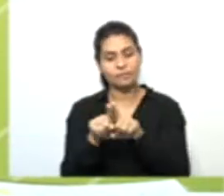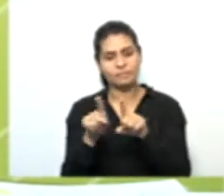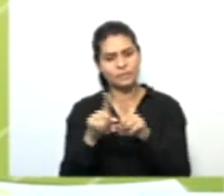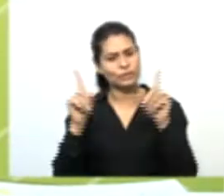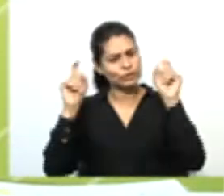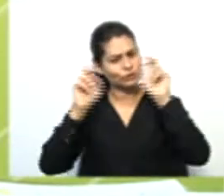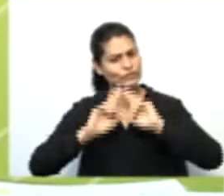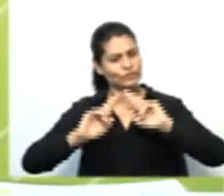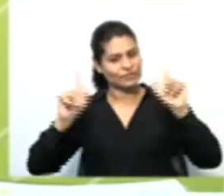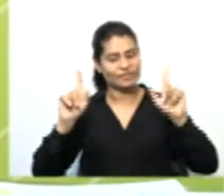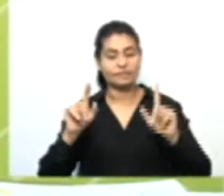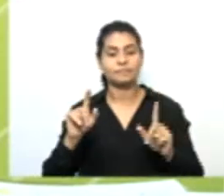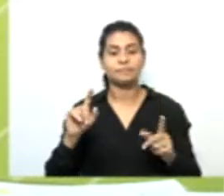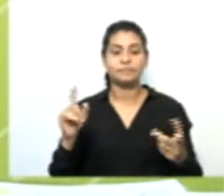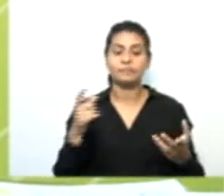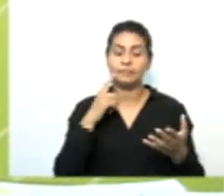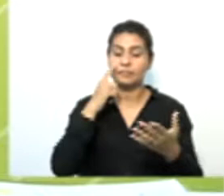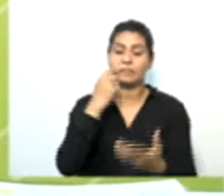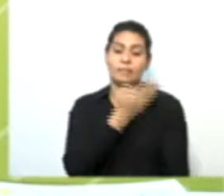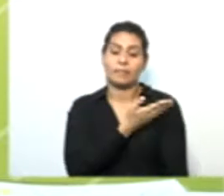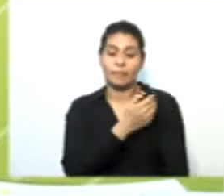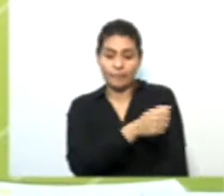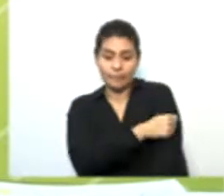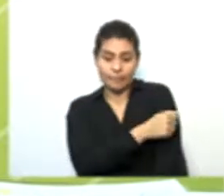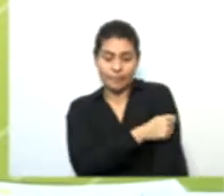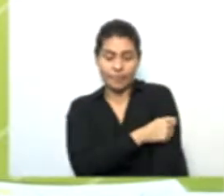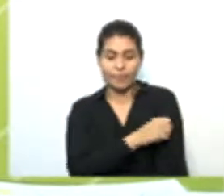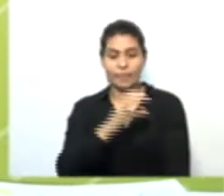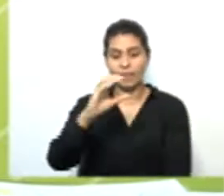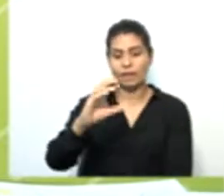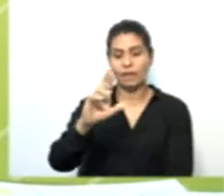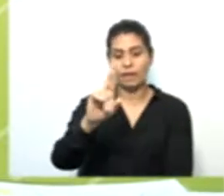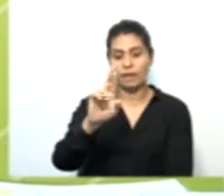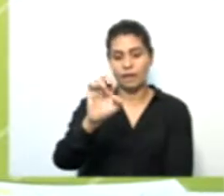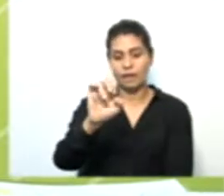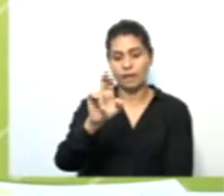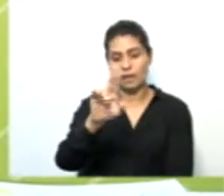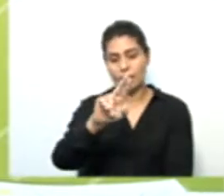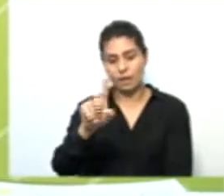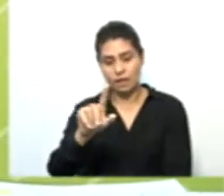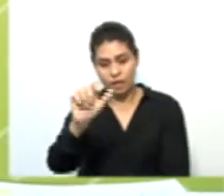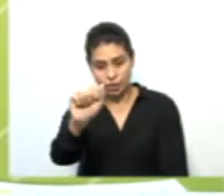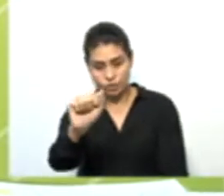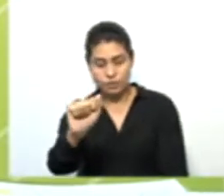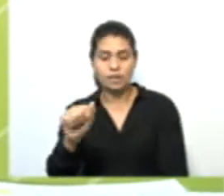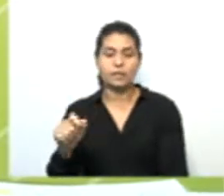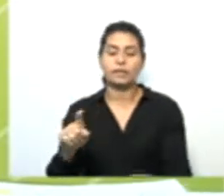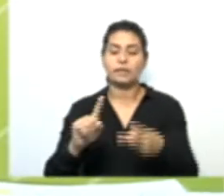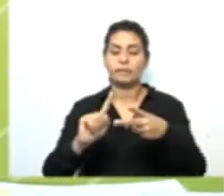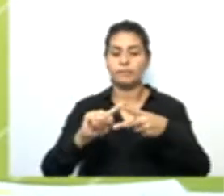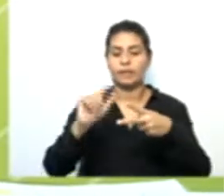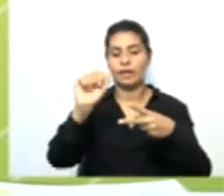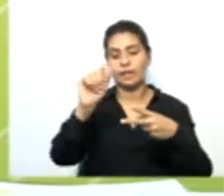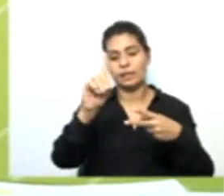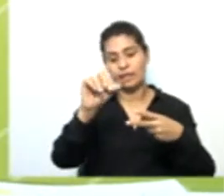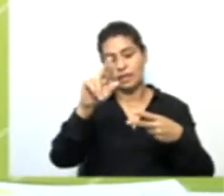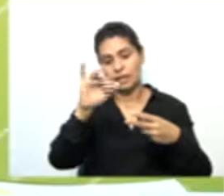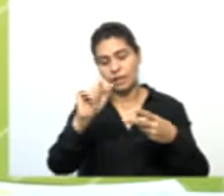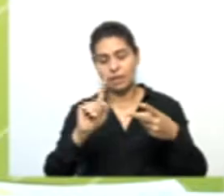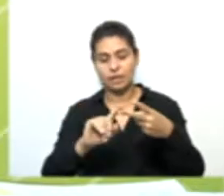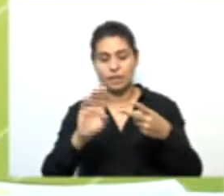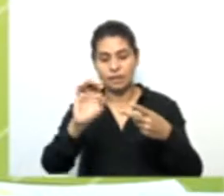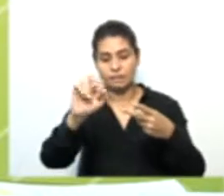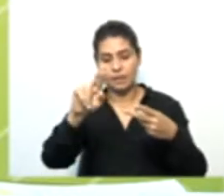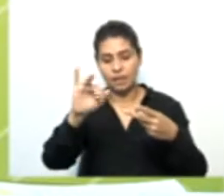ramo diferente, que são os alunos da professora Creuza Félix, Adriana, Aldeci, Beatriz,